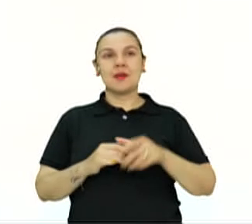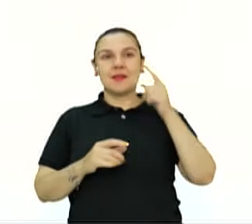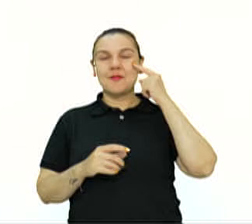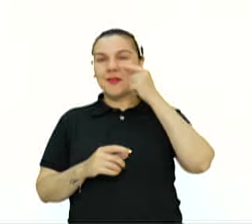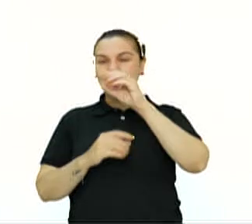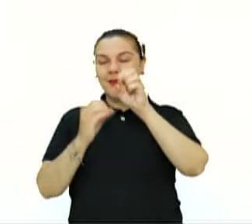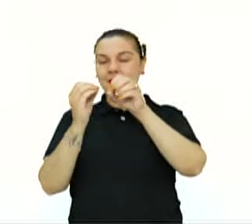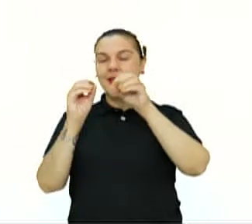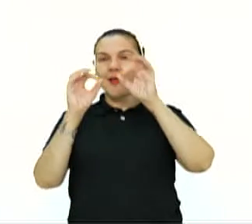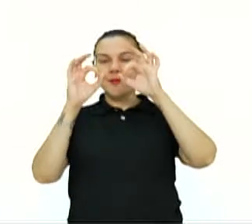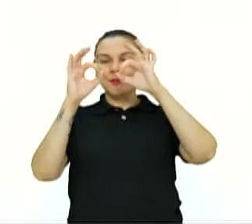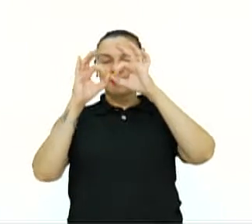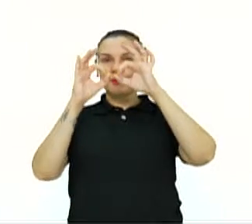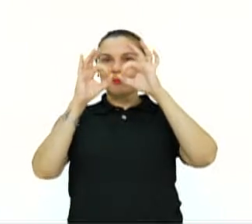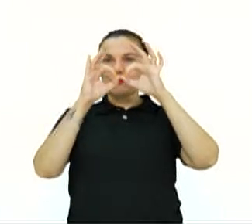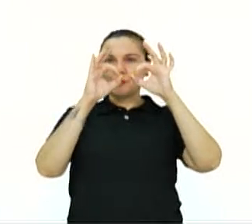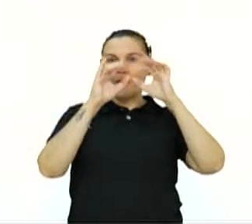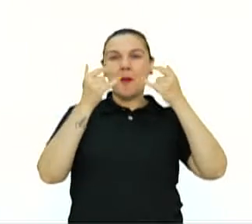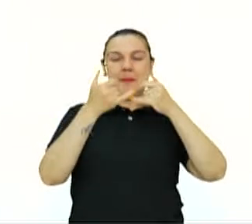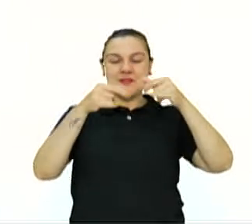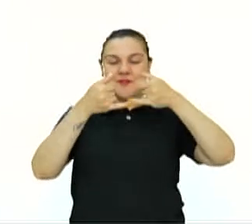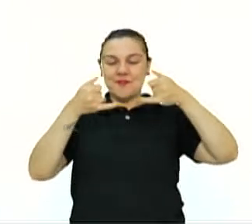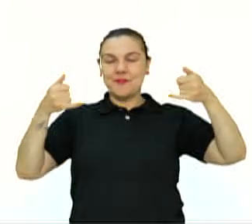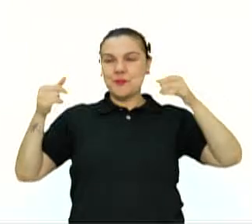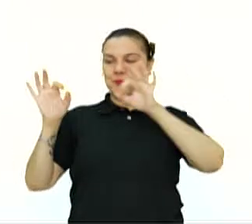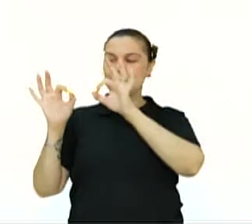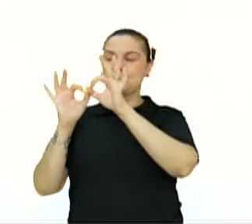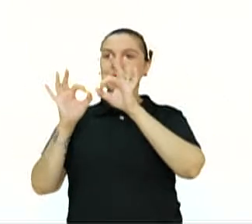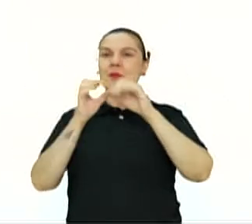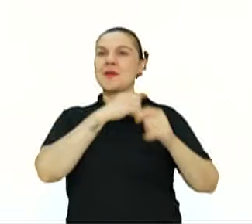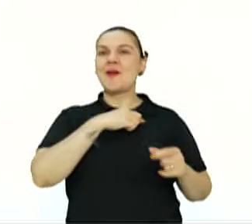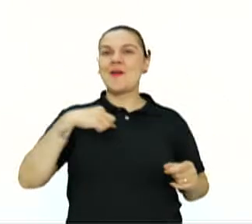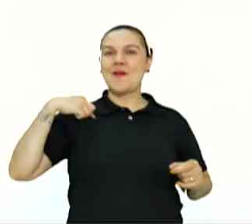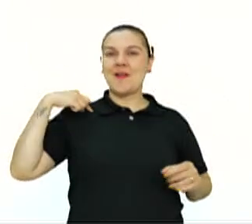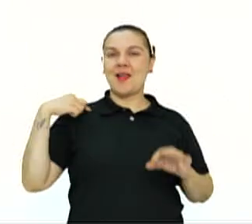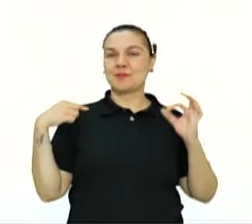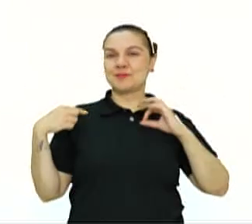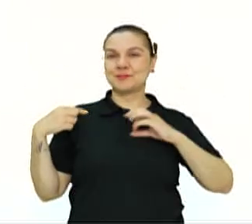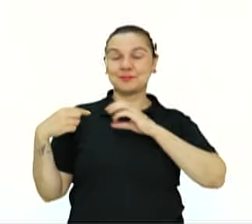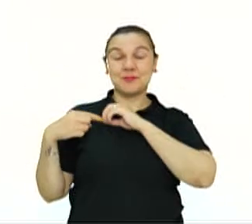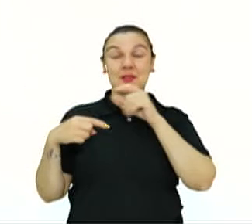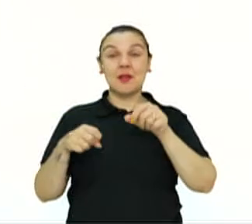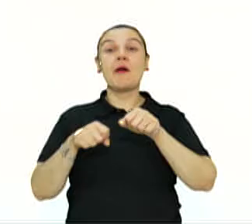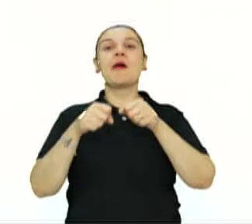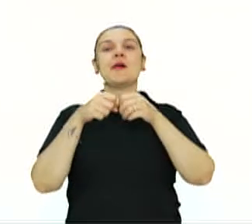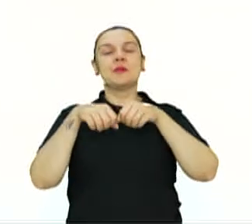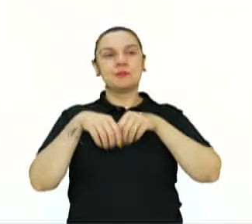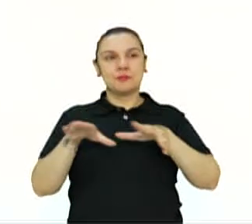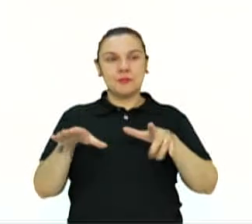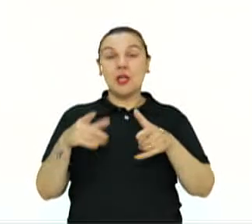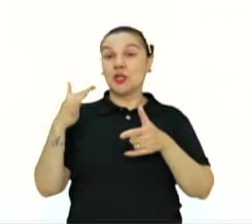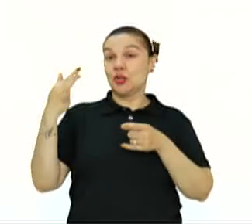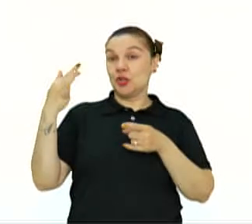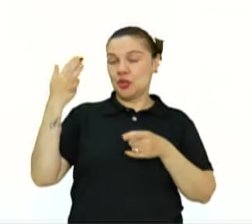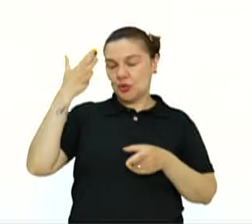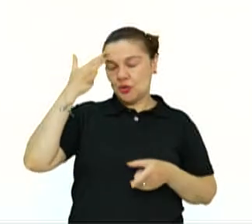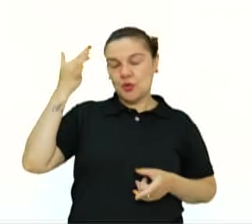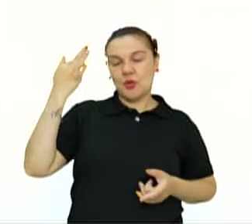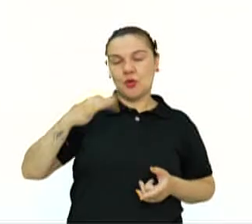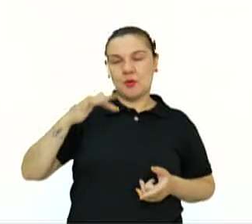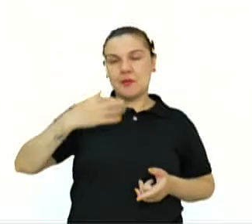essas bactérias que parecem um cordãozinho de bolinhas. Elas se manifestam com dor de